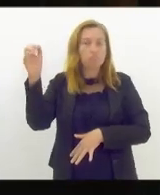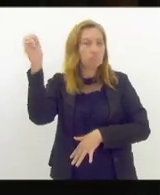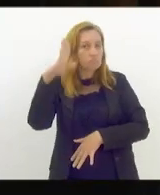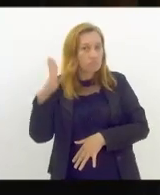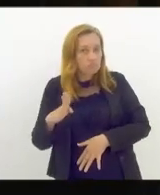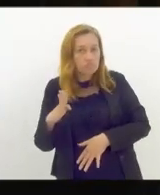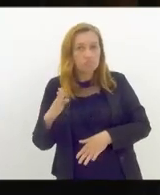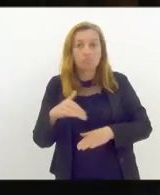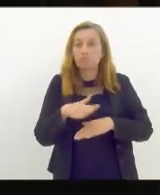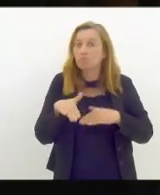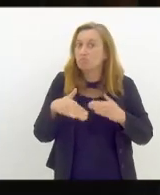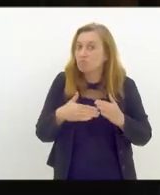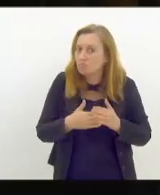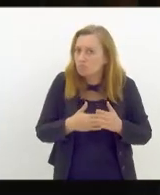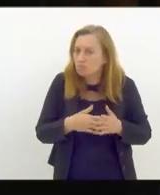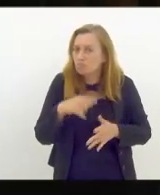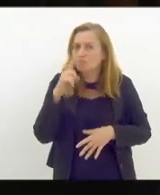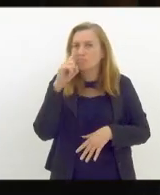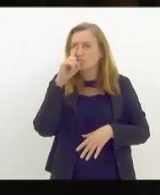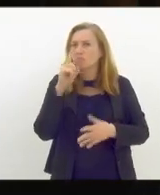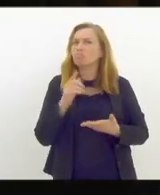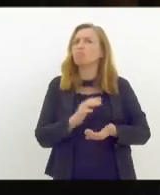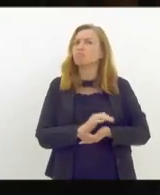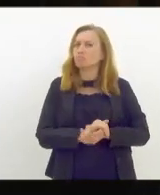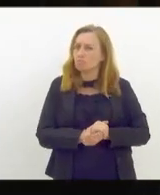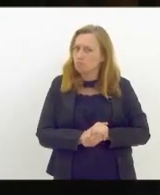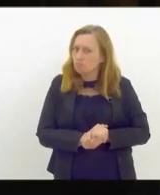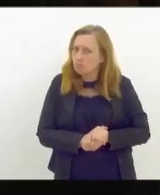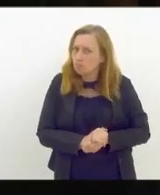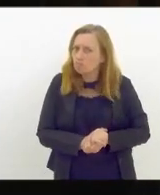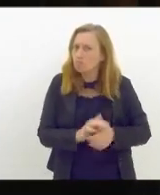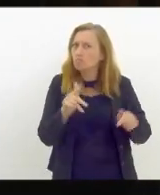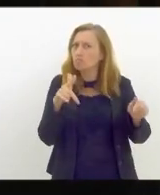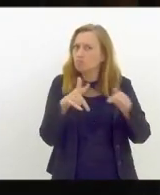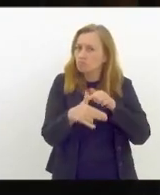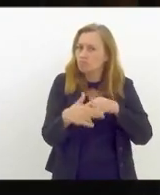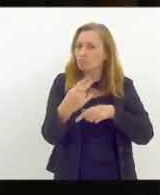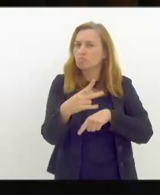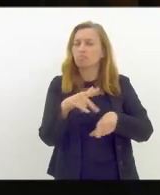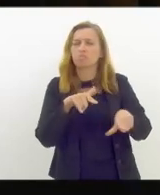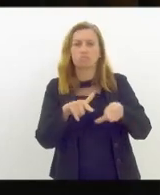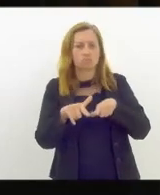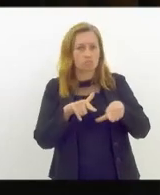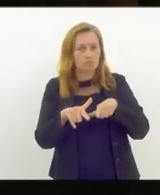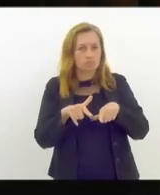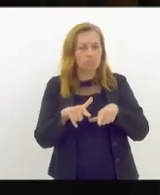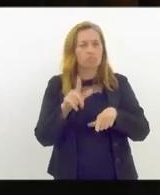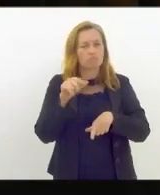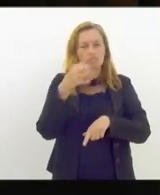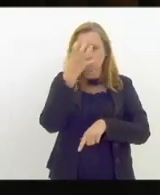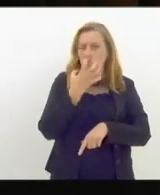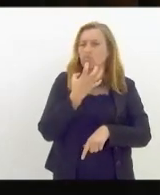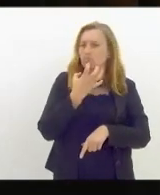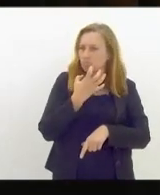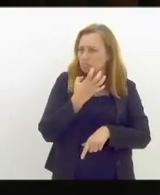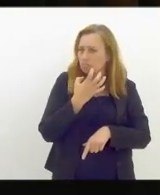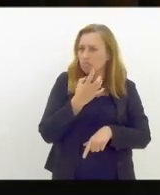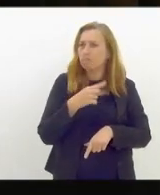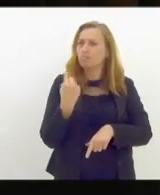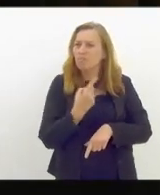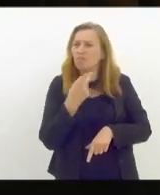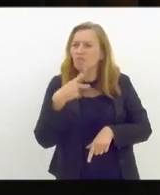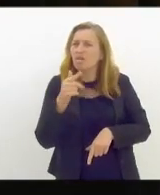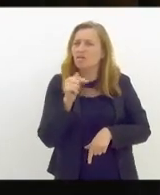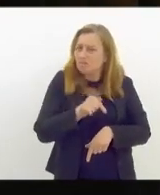Brasil inteiro, correm o risco de interromper os seus serviços. Isso é muito sério. O que a gente está falando